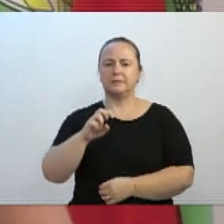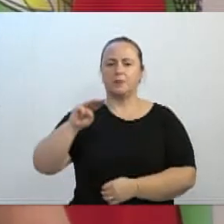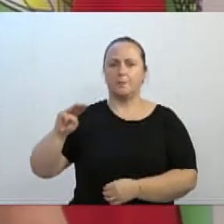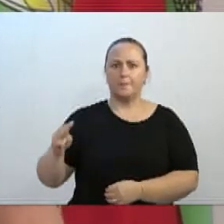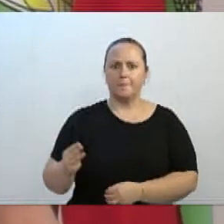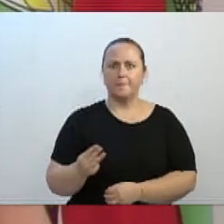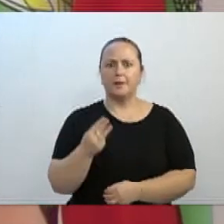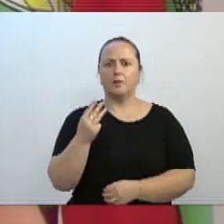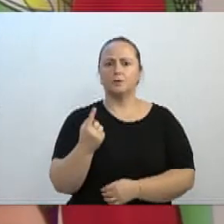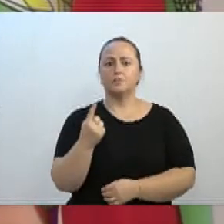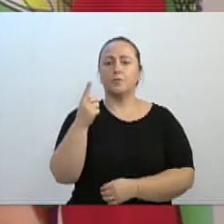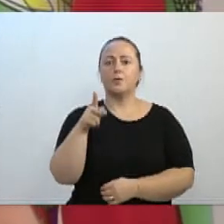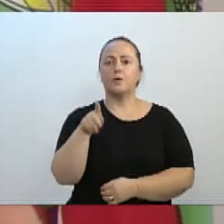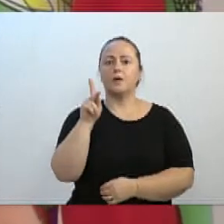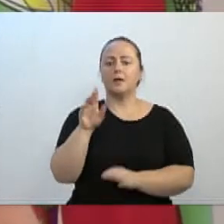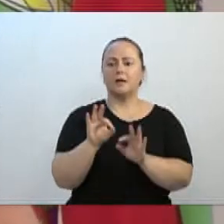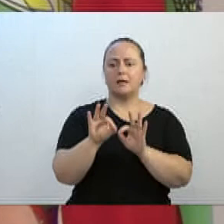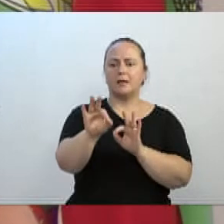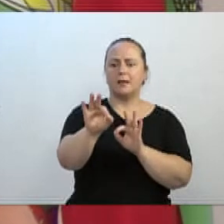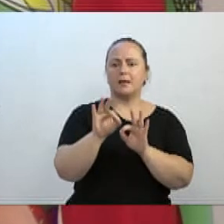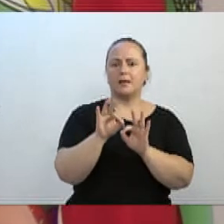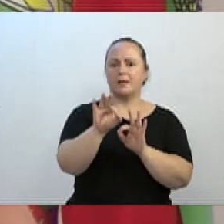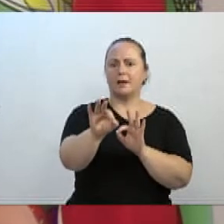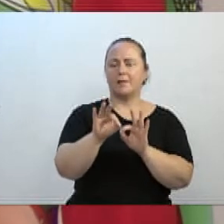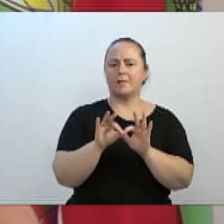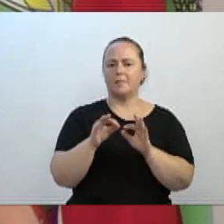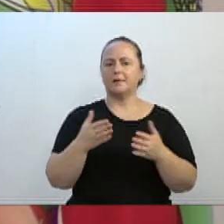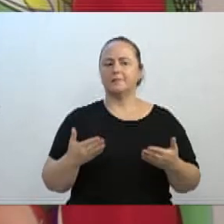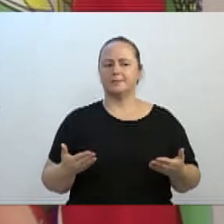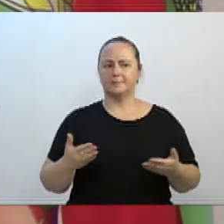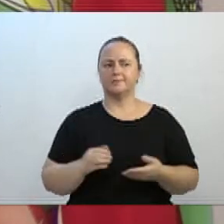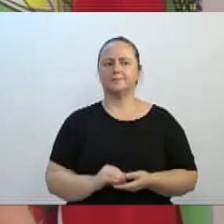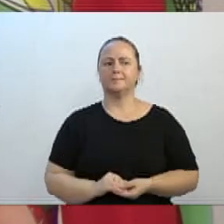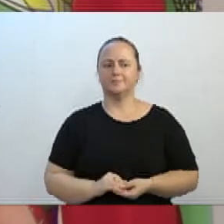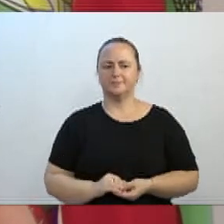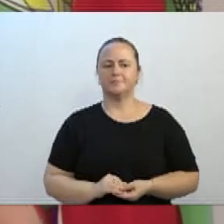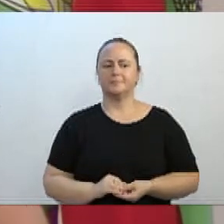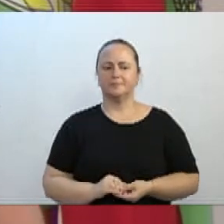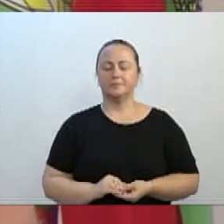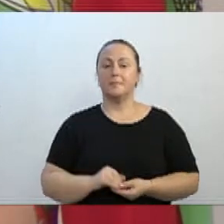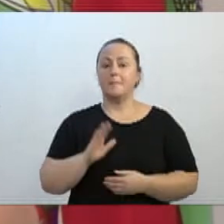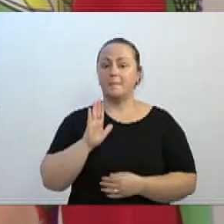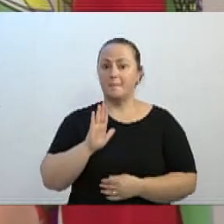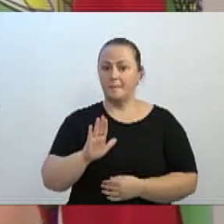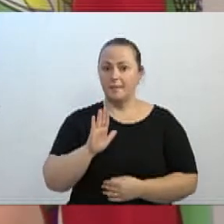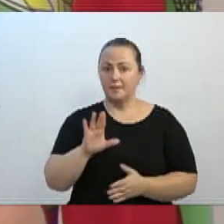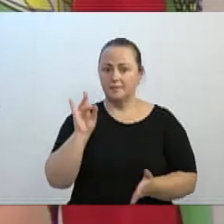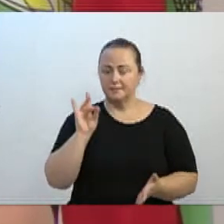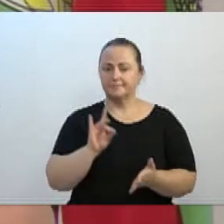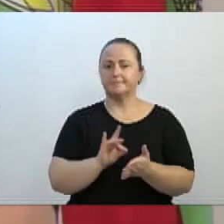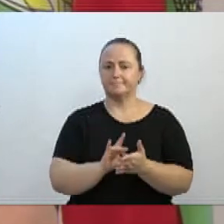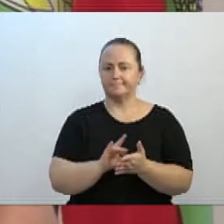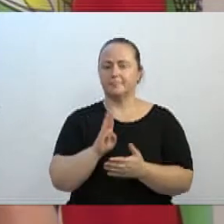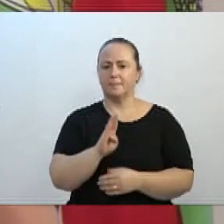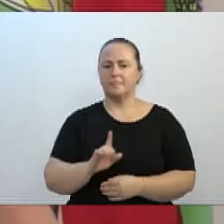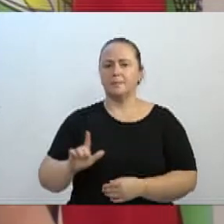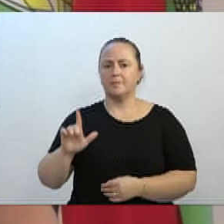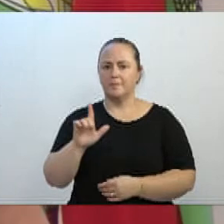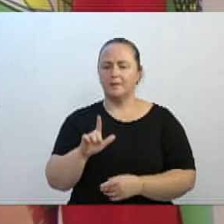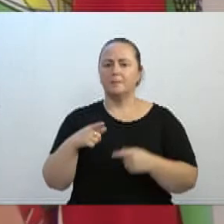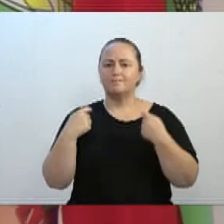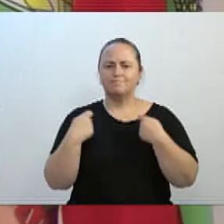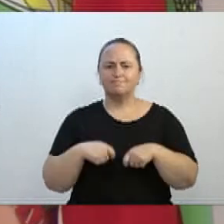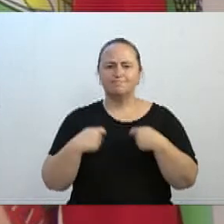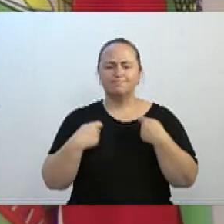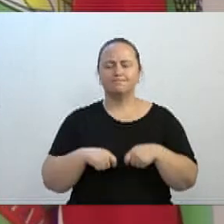por quilômetro de implantação desse sistema. Mas eu gostaria de frisar que a cidade precisa recorrer